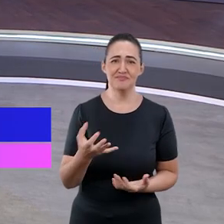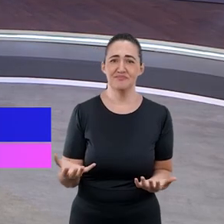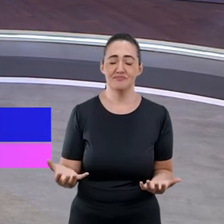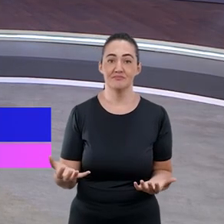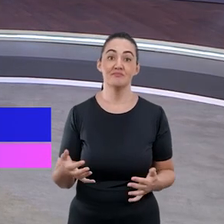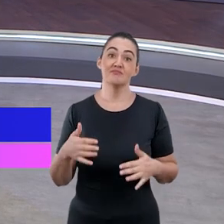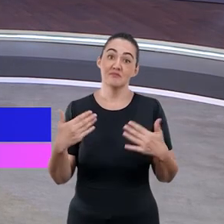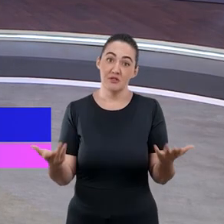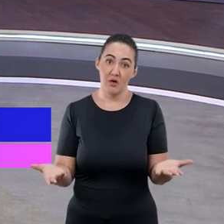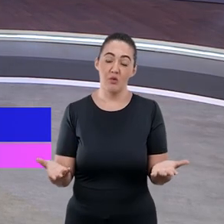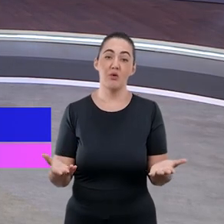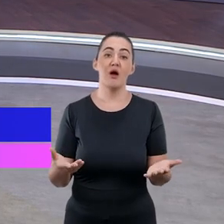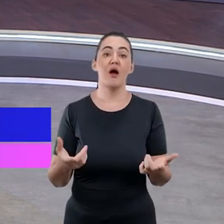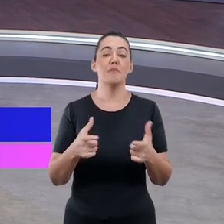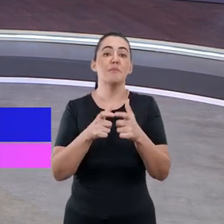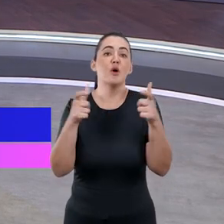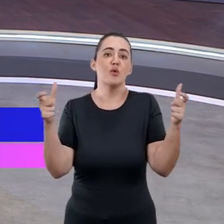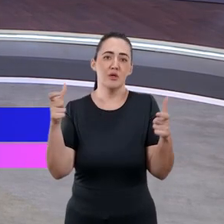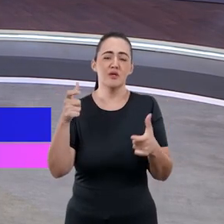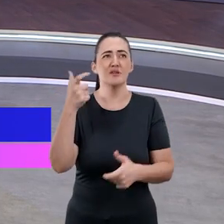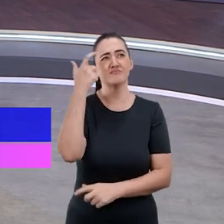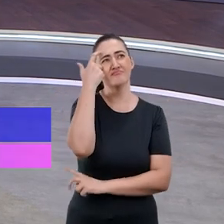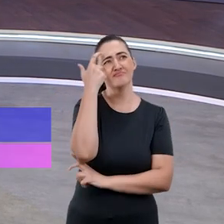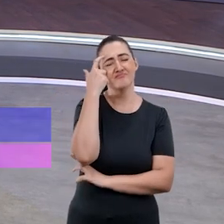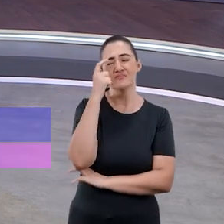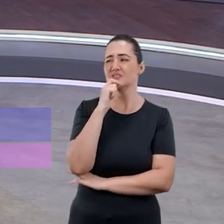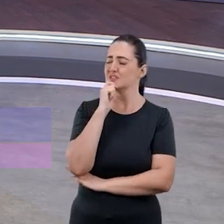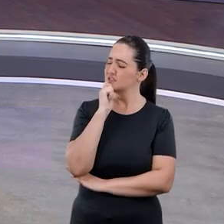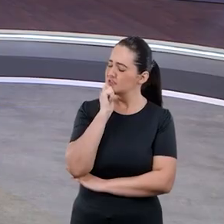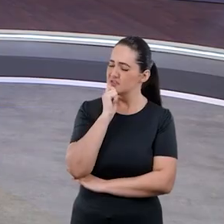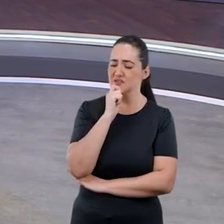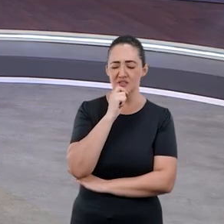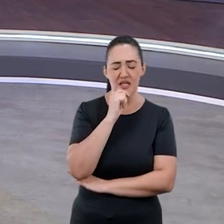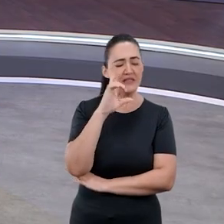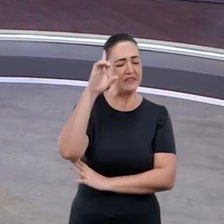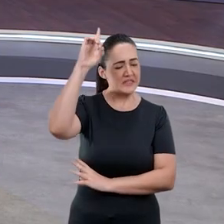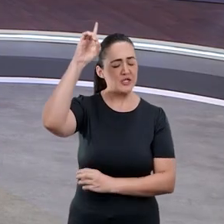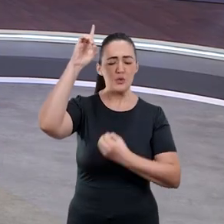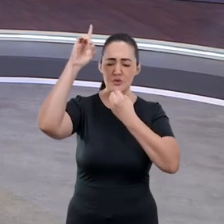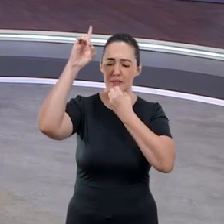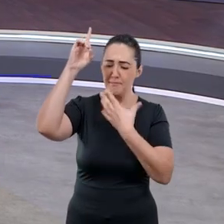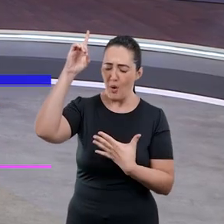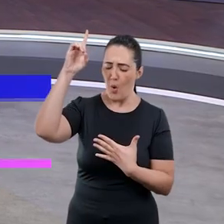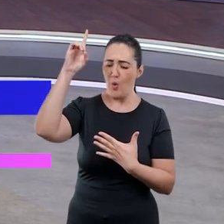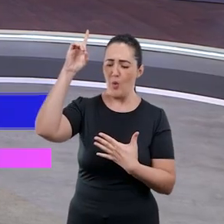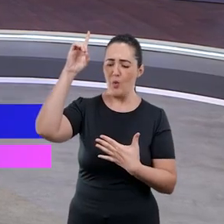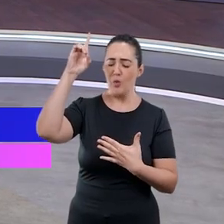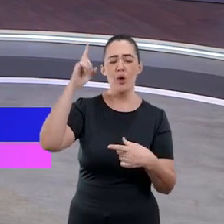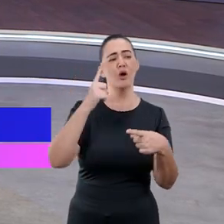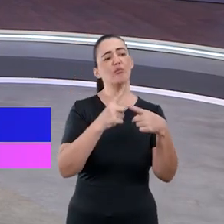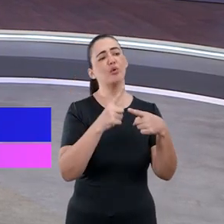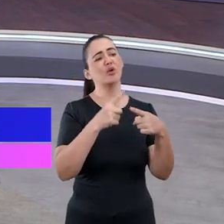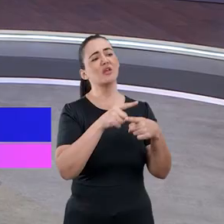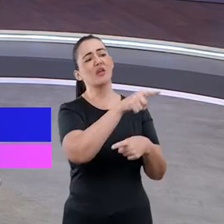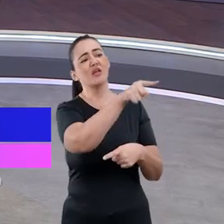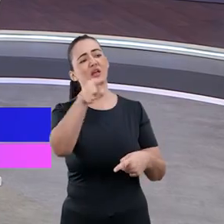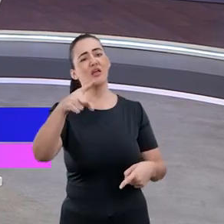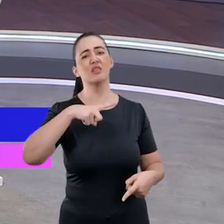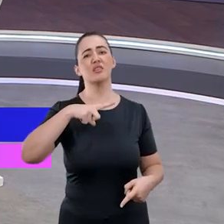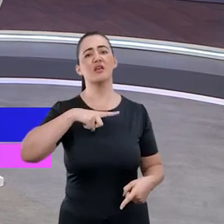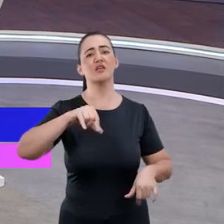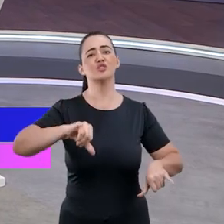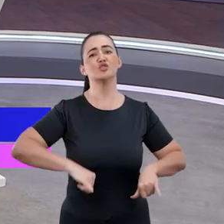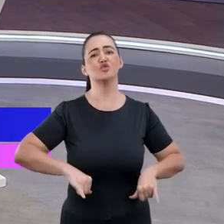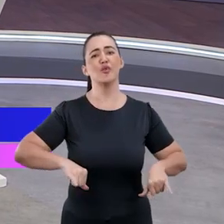pergunta é a pergunta que está no coração de muitas pessoas. Se Deus é tão bom, por que